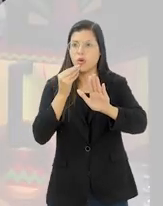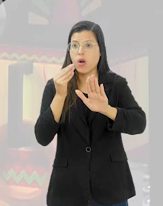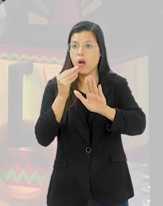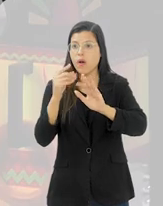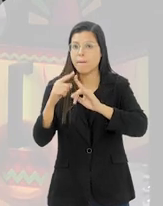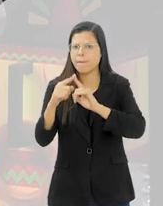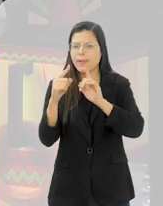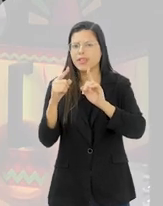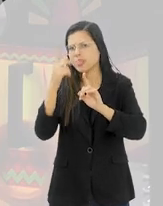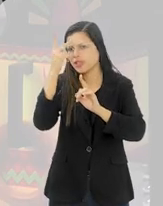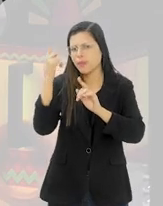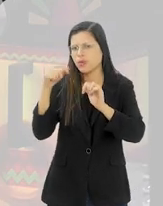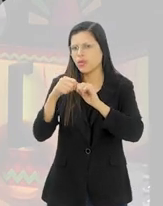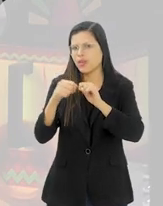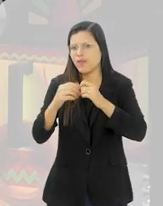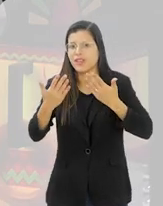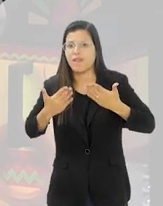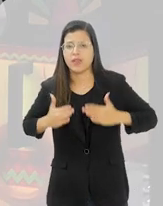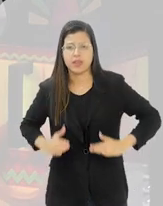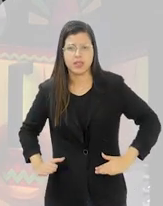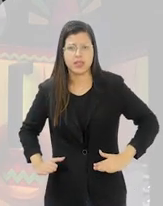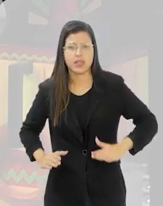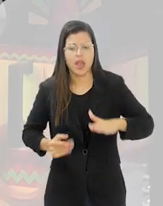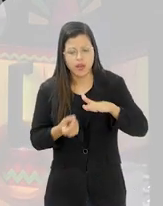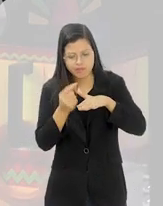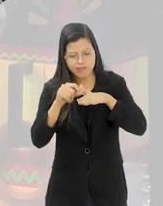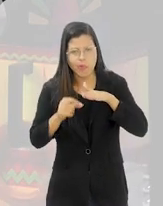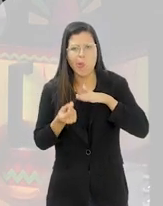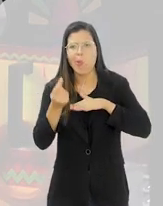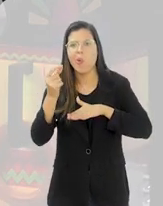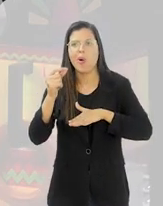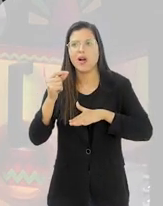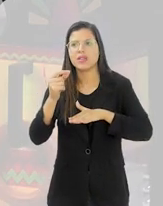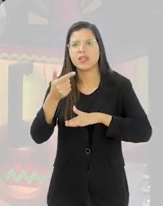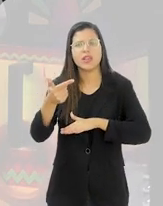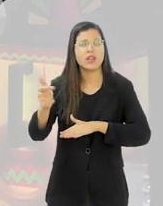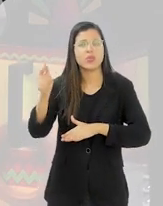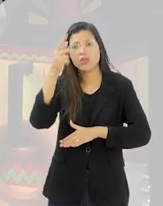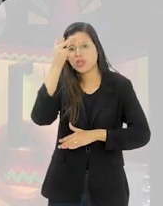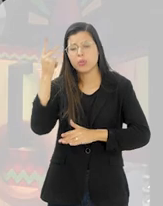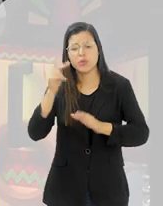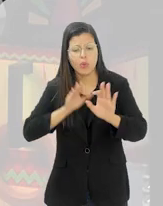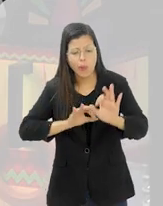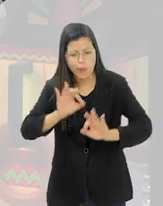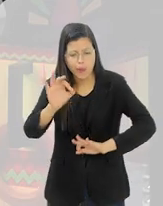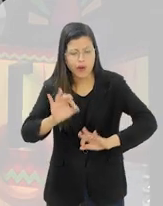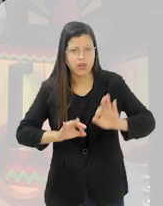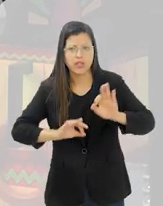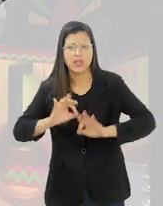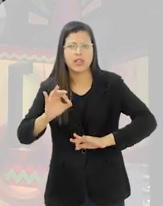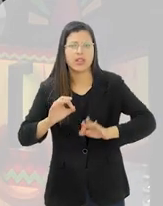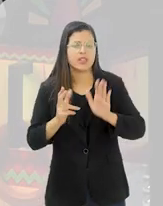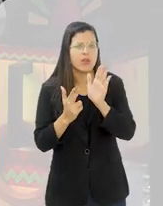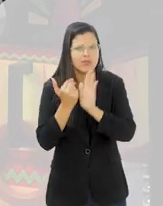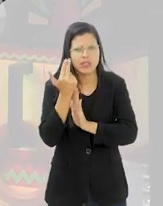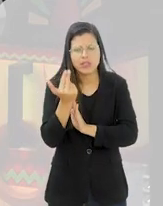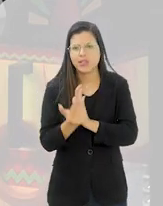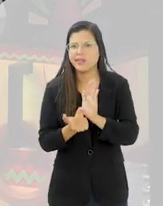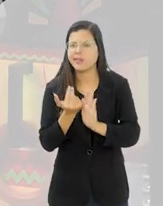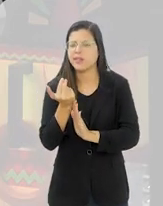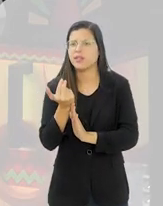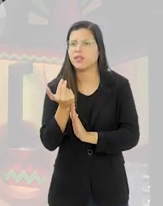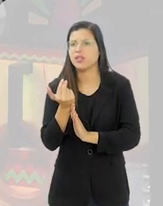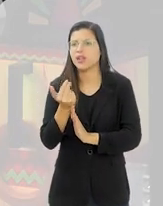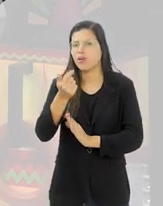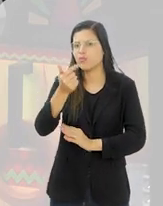muito importante, mas quem faz a fantasia? Quem borda? O marceneiro, o ferreiro, o carnavalesco, o figurinista, o desenhista. E